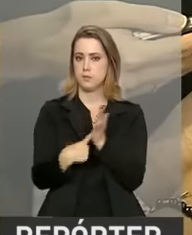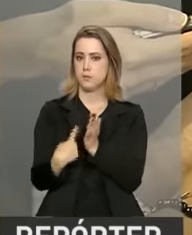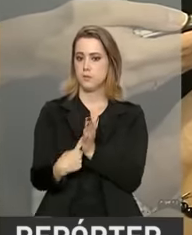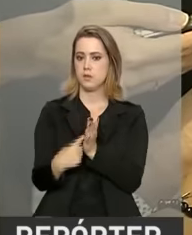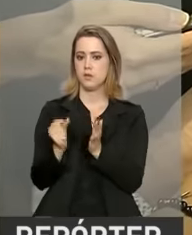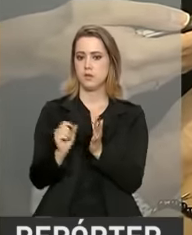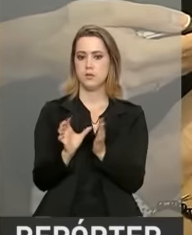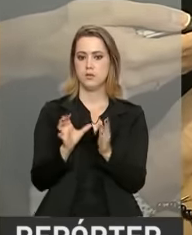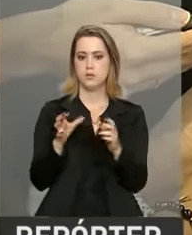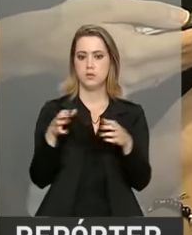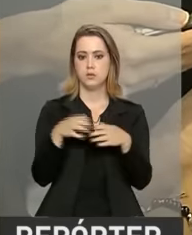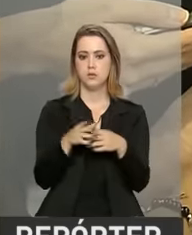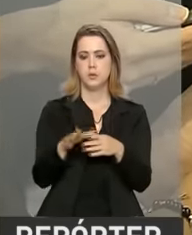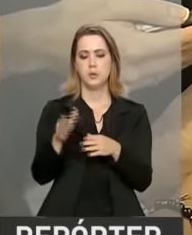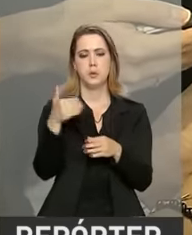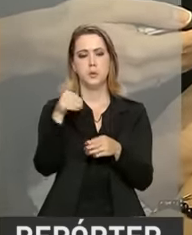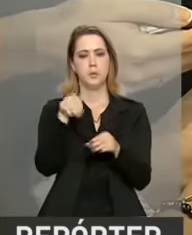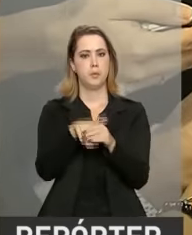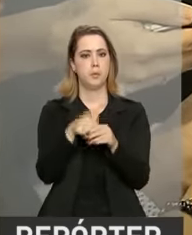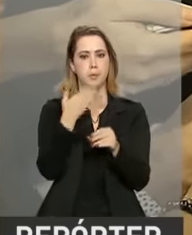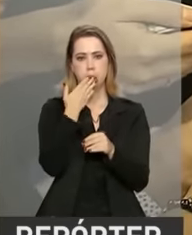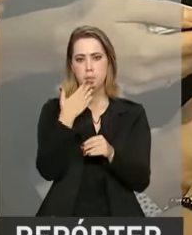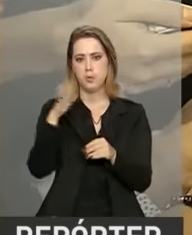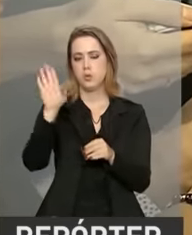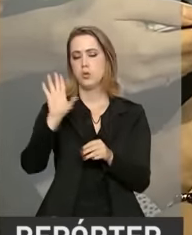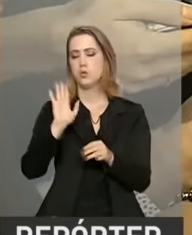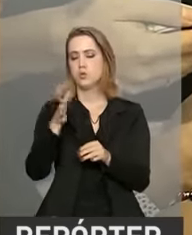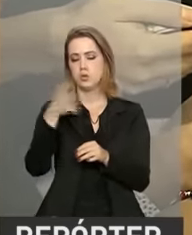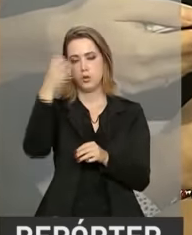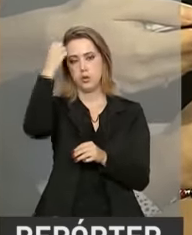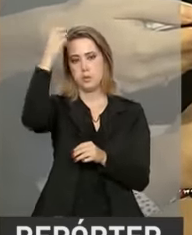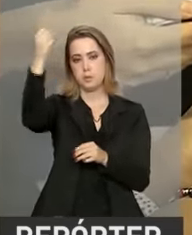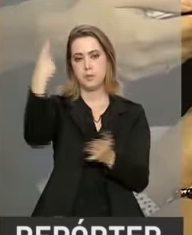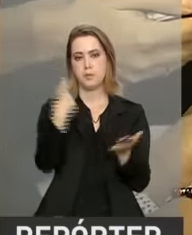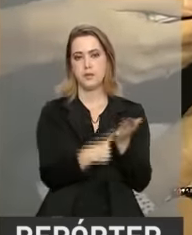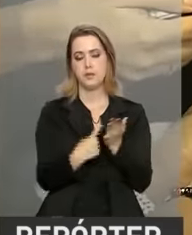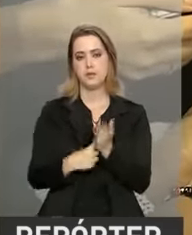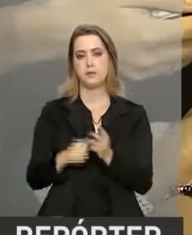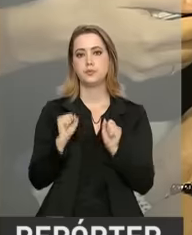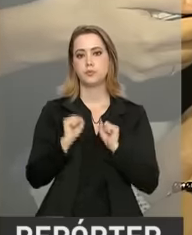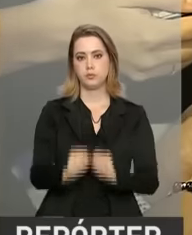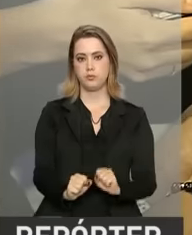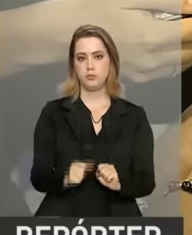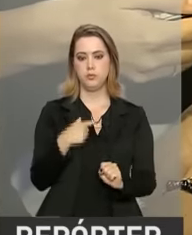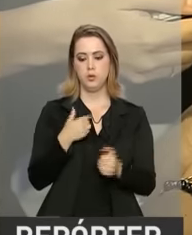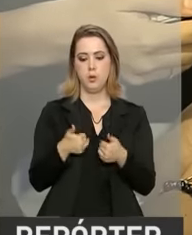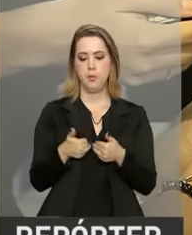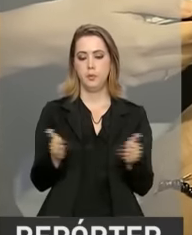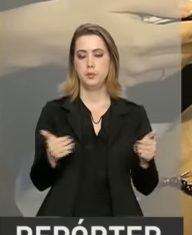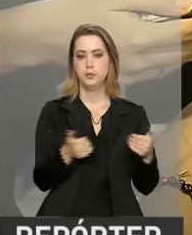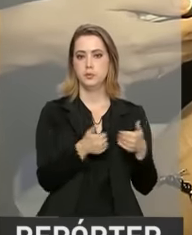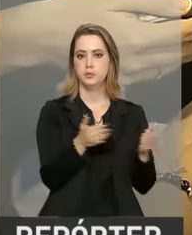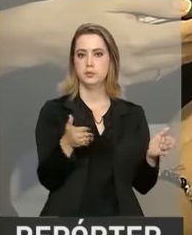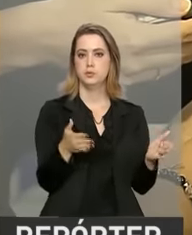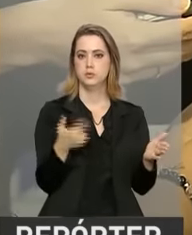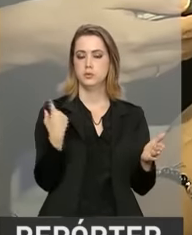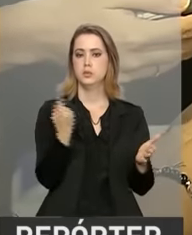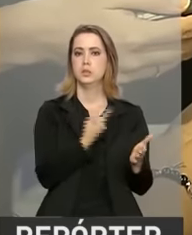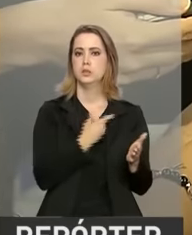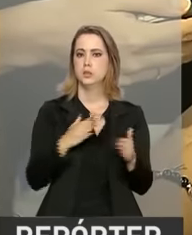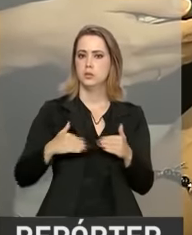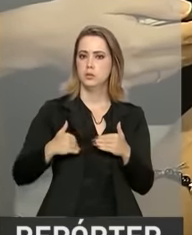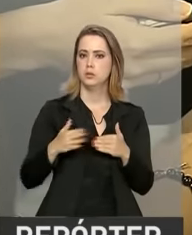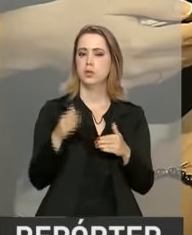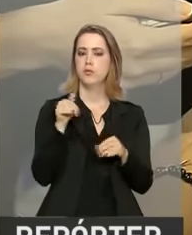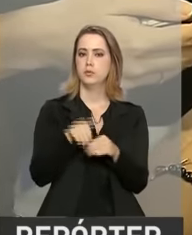assumidos durante as campanhas, outros já tinham viagem marcada. Então a tendência é que a gente possa ainda aumentar, que possamos aumentar ainda mais